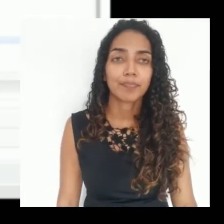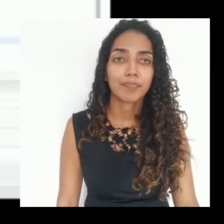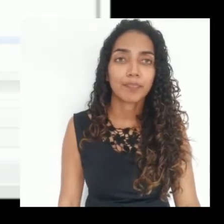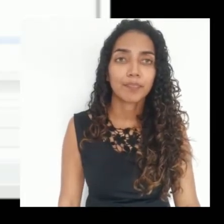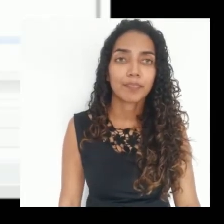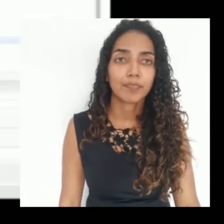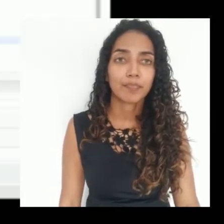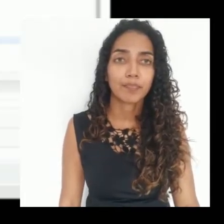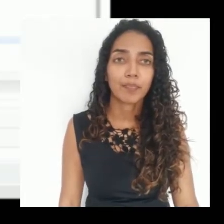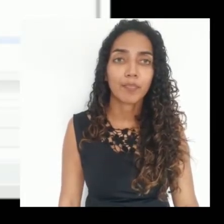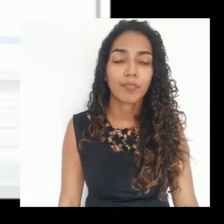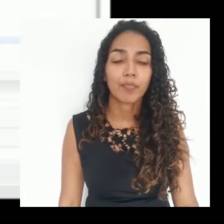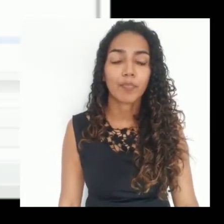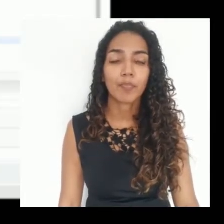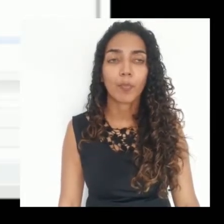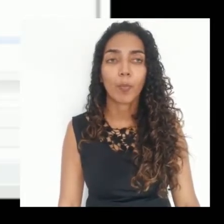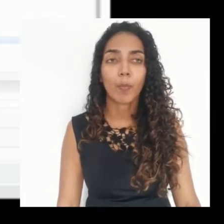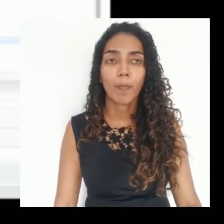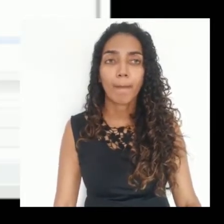matriculados,